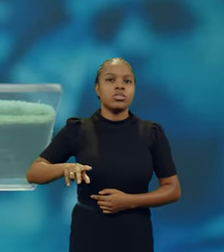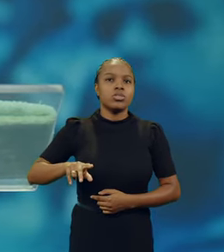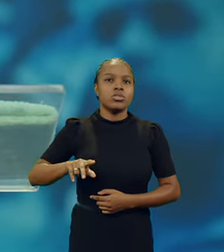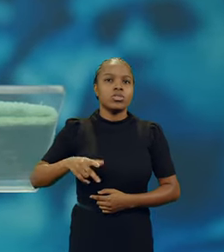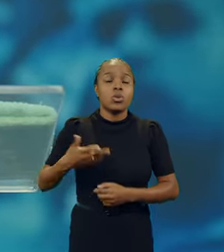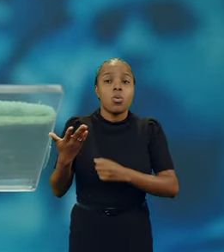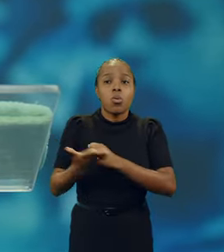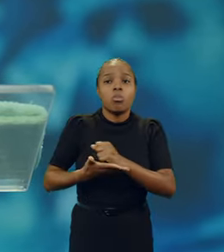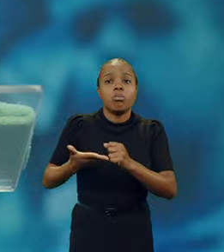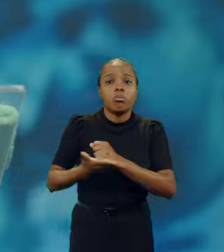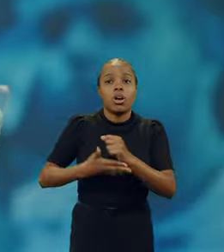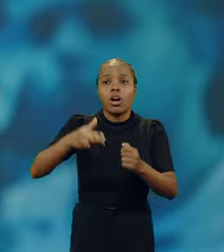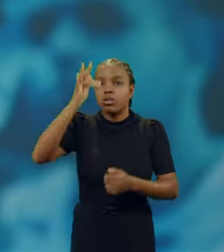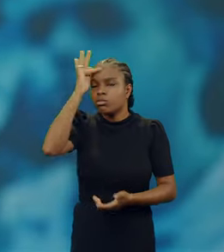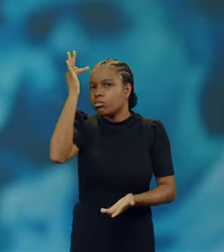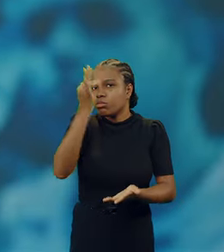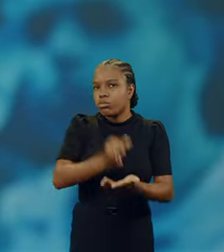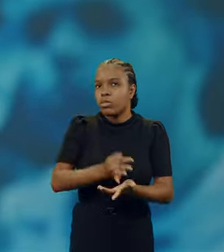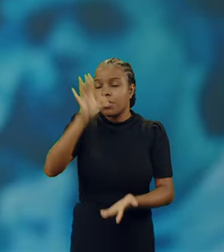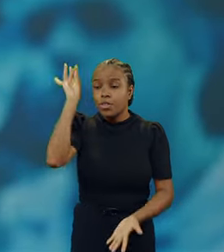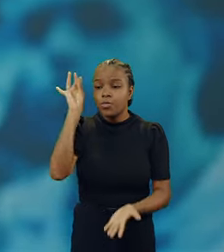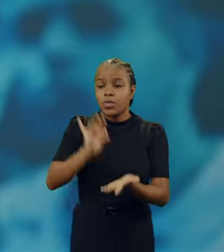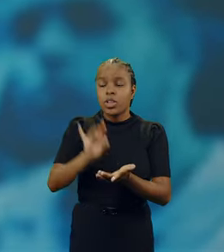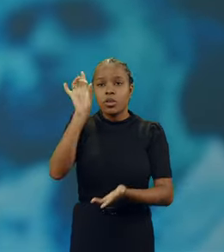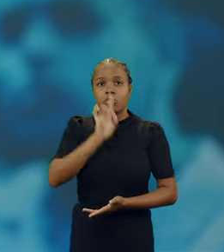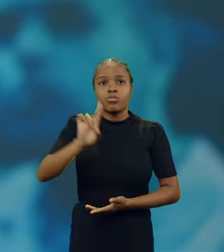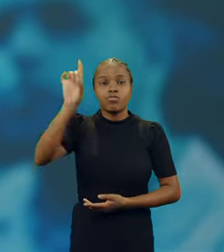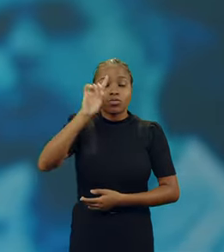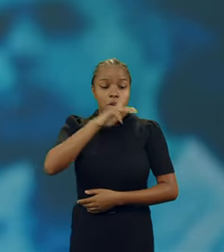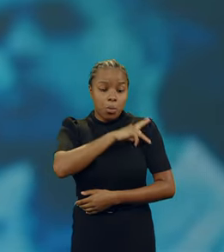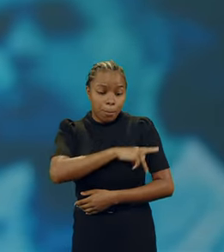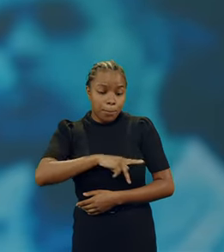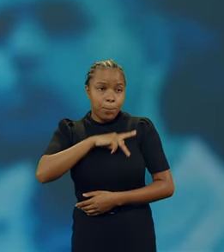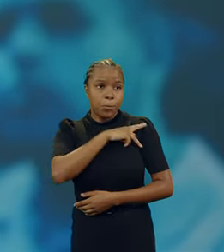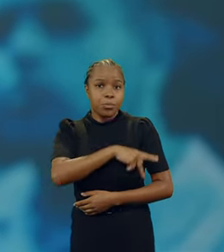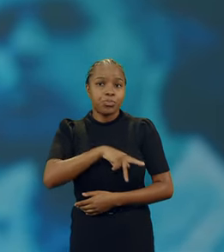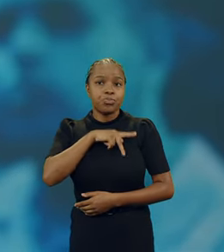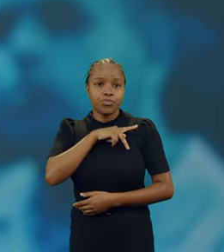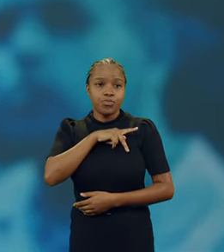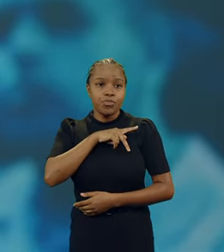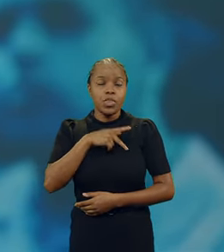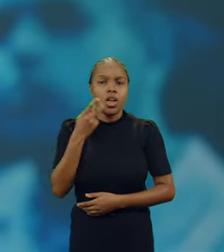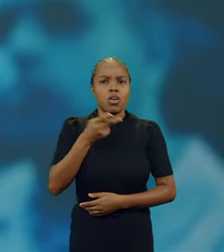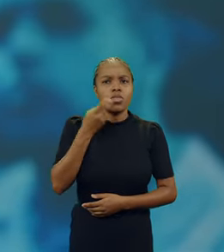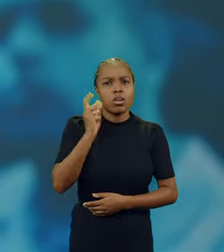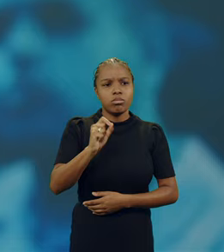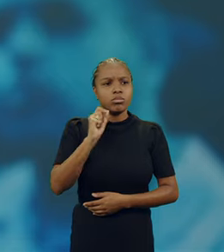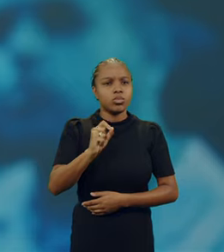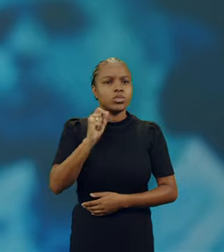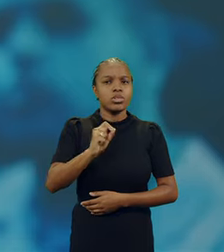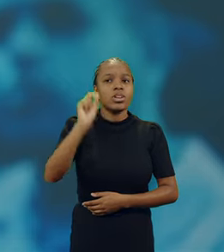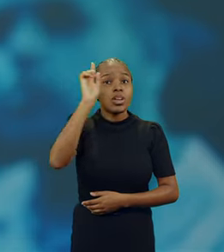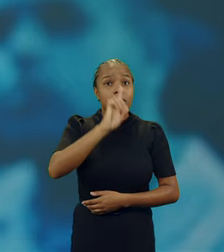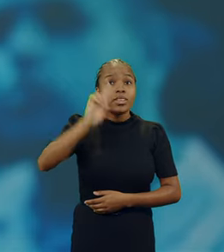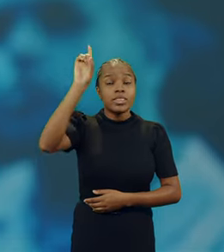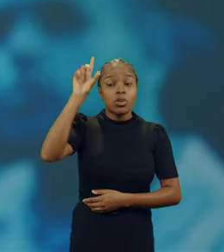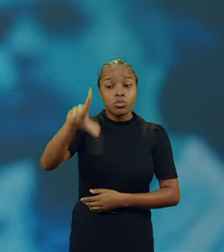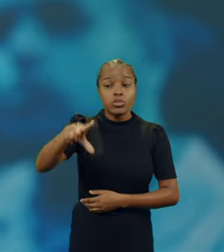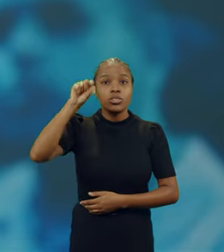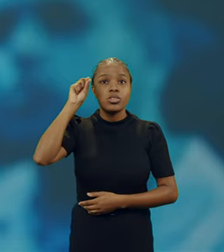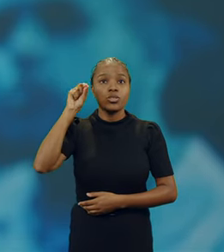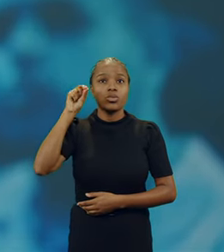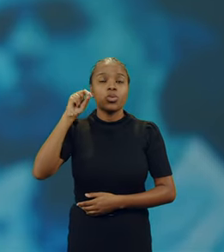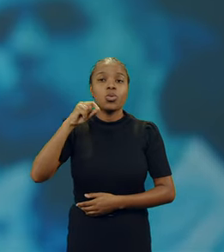base numa fé prevista por Deus, Paulo fez menção e disse: Deus escolheu